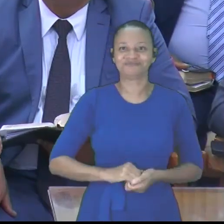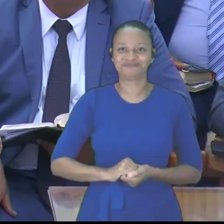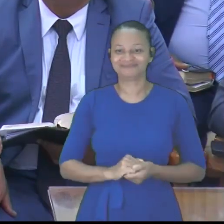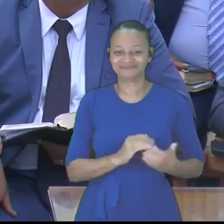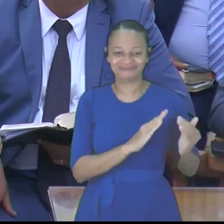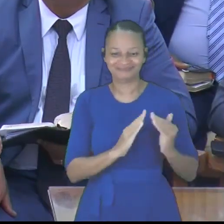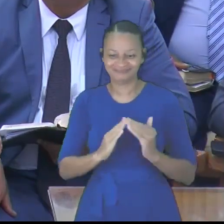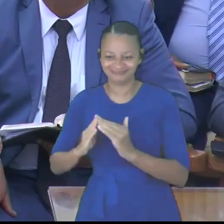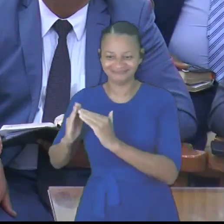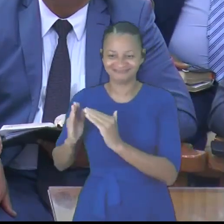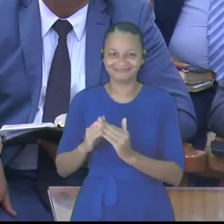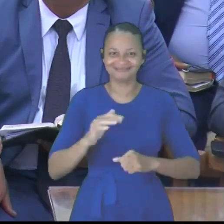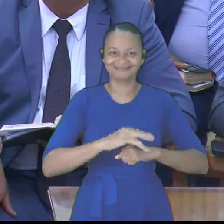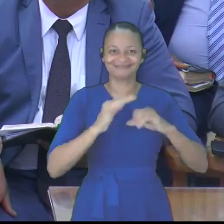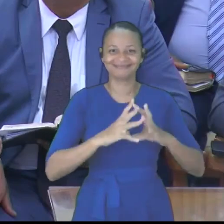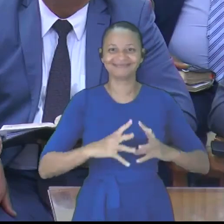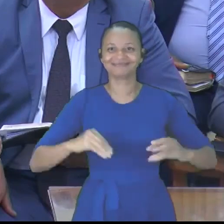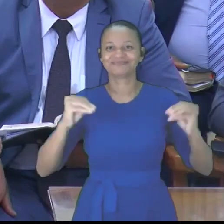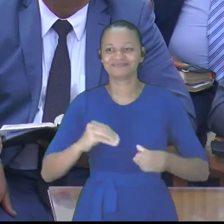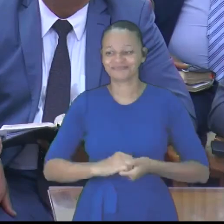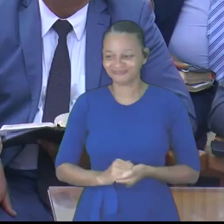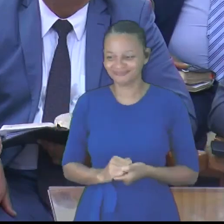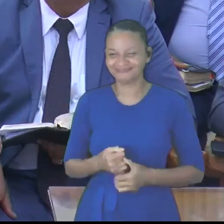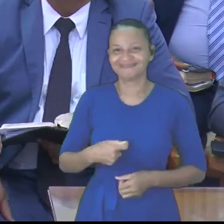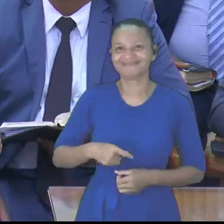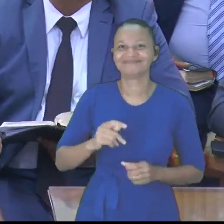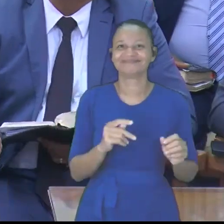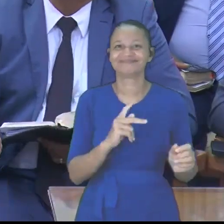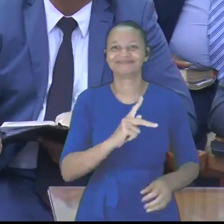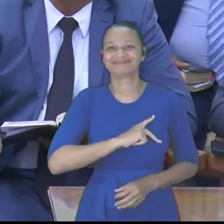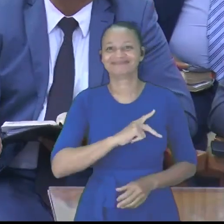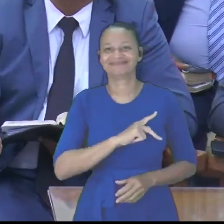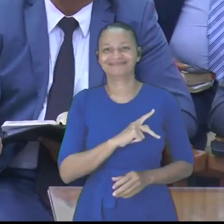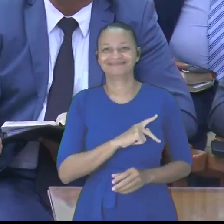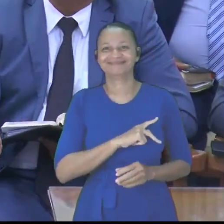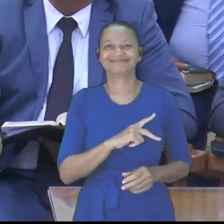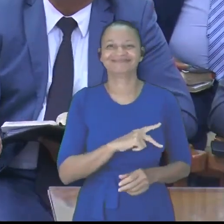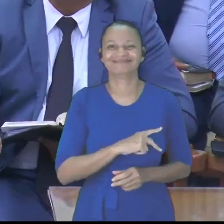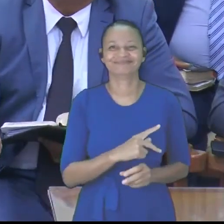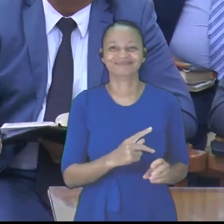igreja incrédulo. Curar um vizinho incrédulo, lá em Palmeira dos Índios, chamado irmão Antônio.